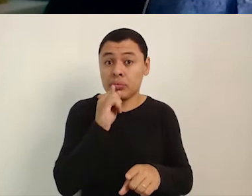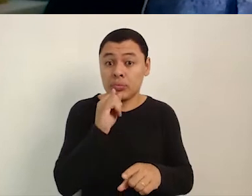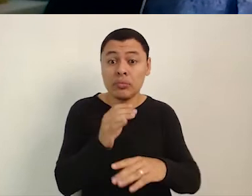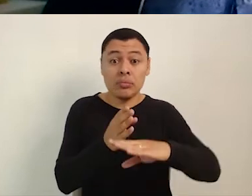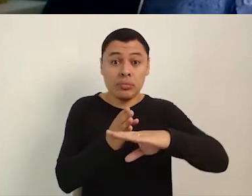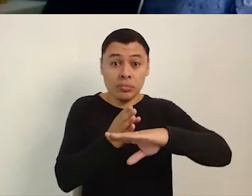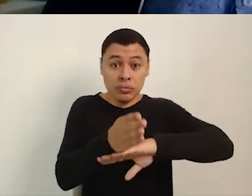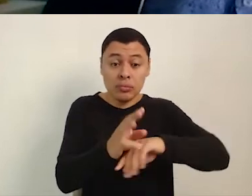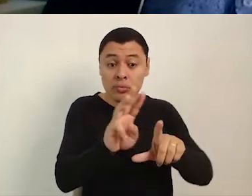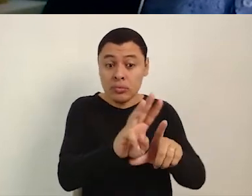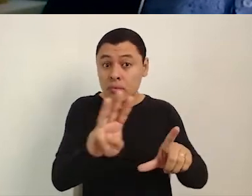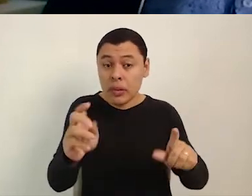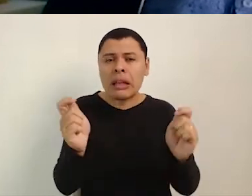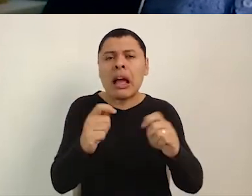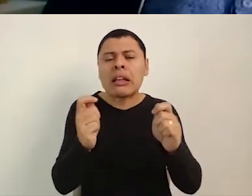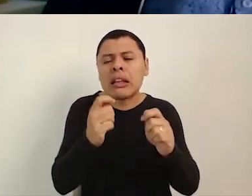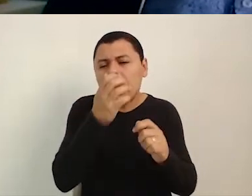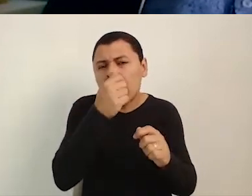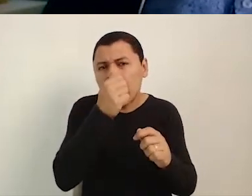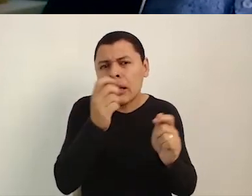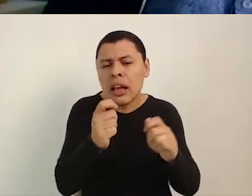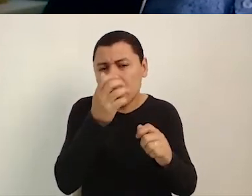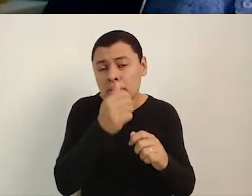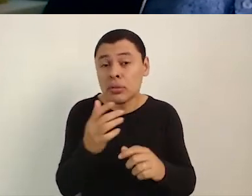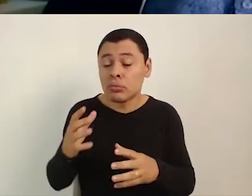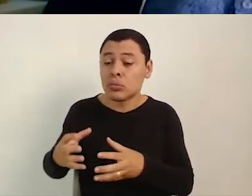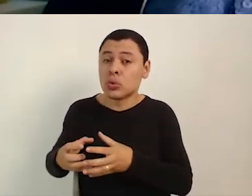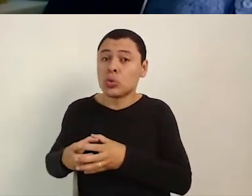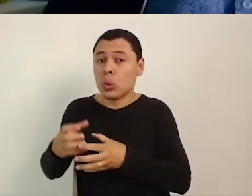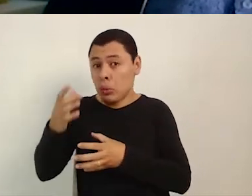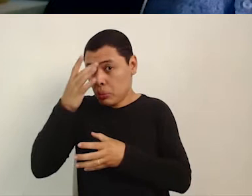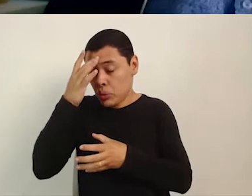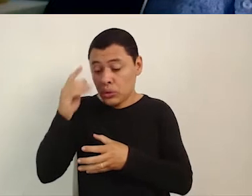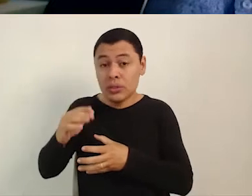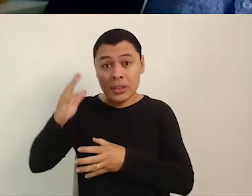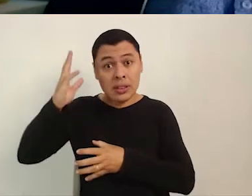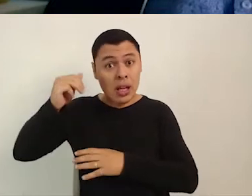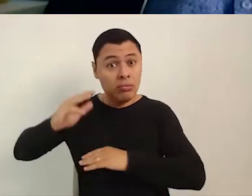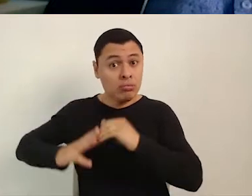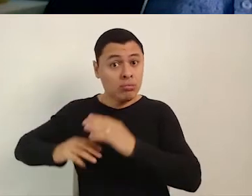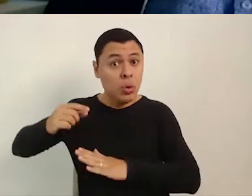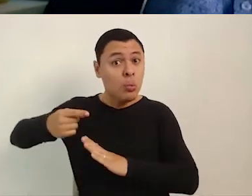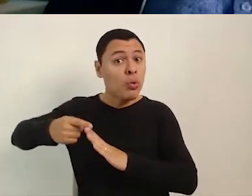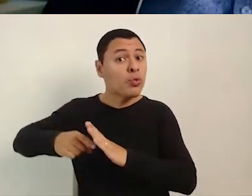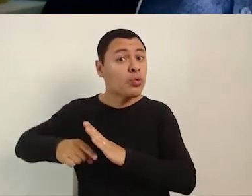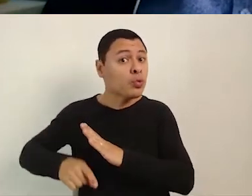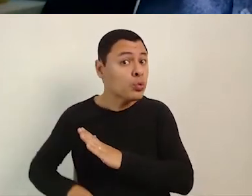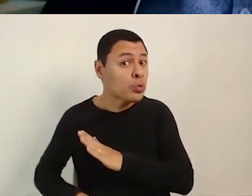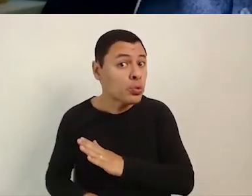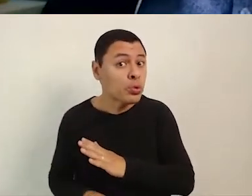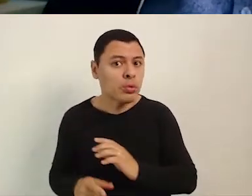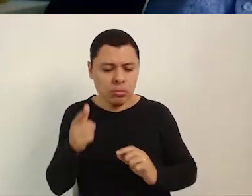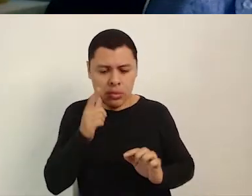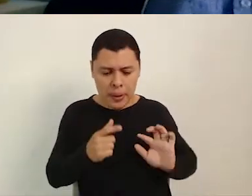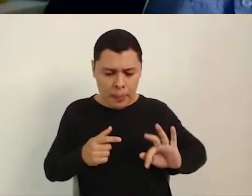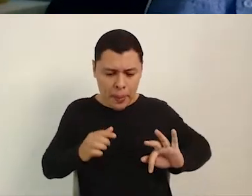acessável, você está sendo acessável a um grupo de pessoas que tem um conhecimento um pouco mais aprofundado, que consegue fazer suas